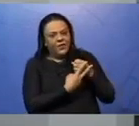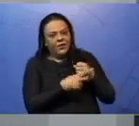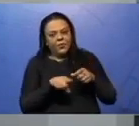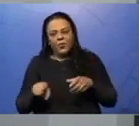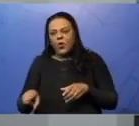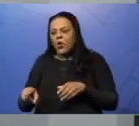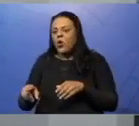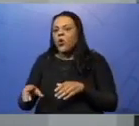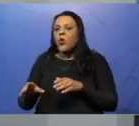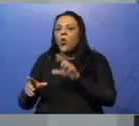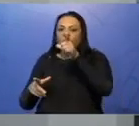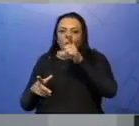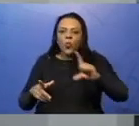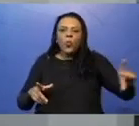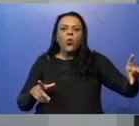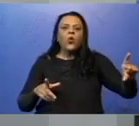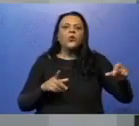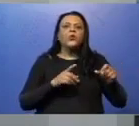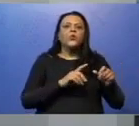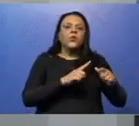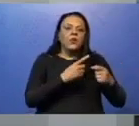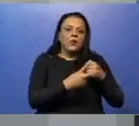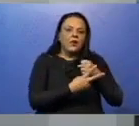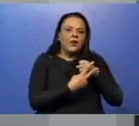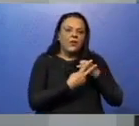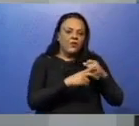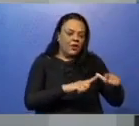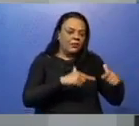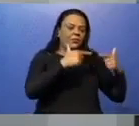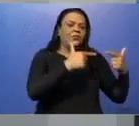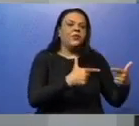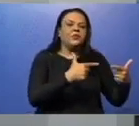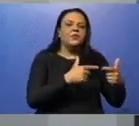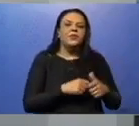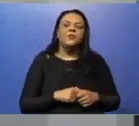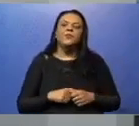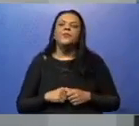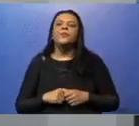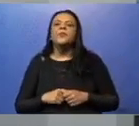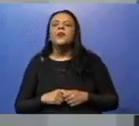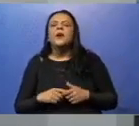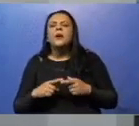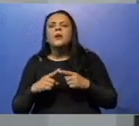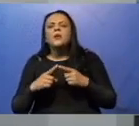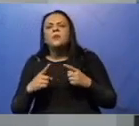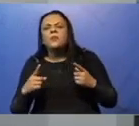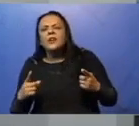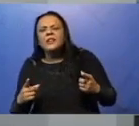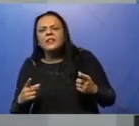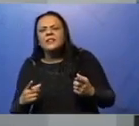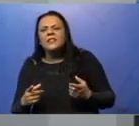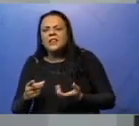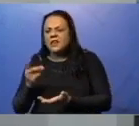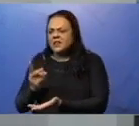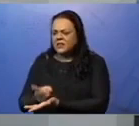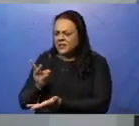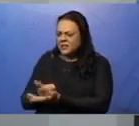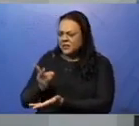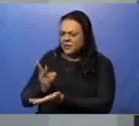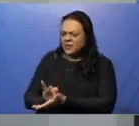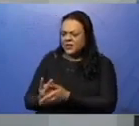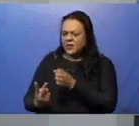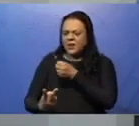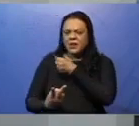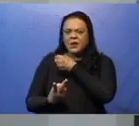tá, tranquilo. São esses então os meus verbos de estado. Mas será que sempre eles são verbos de